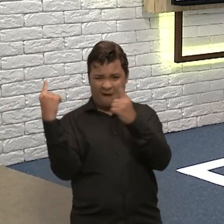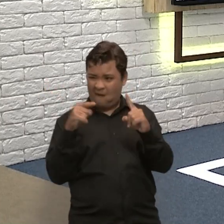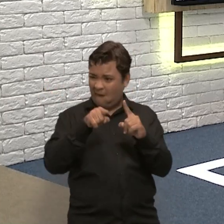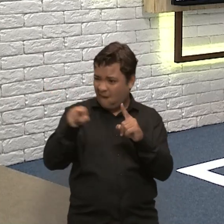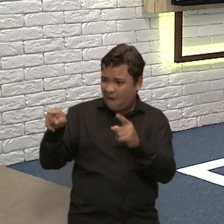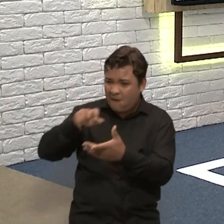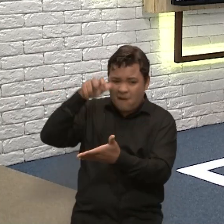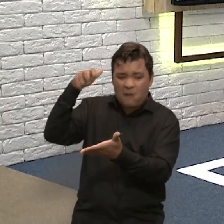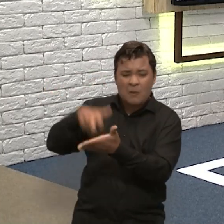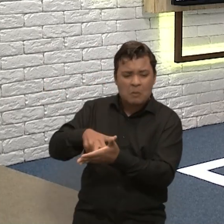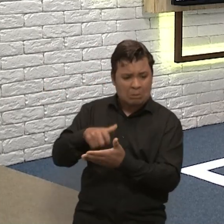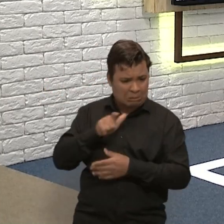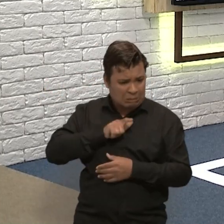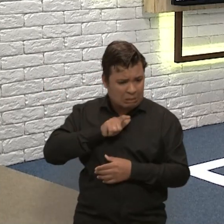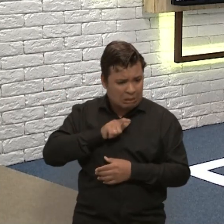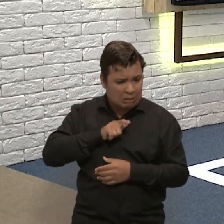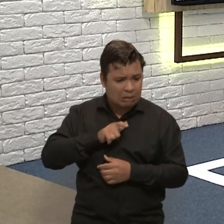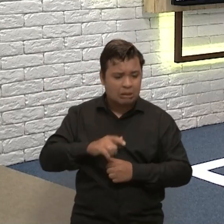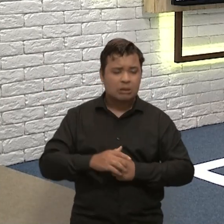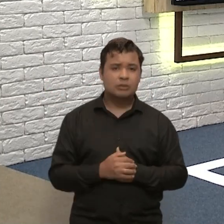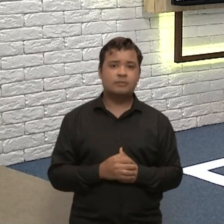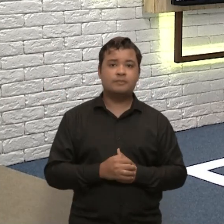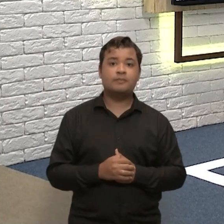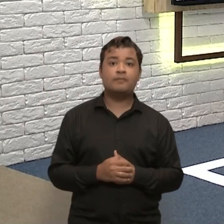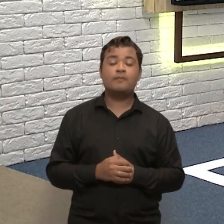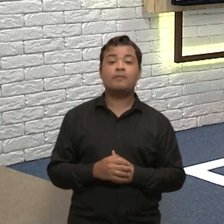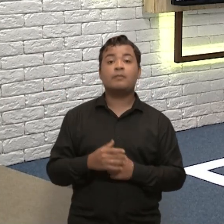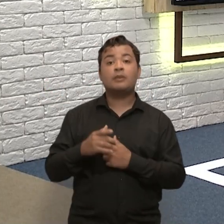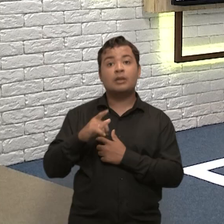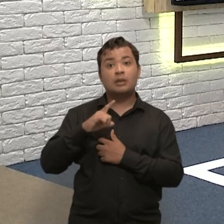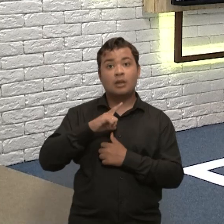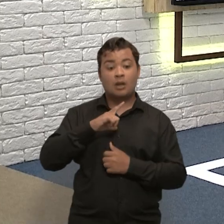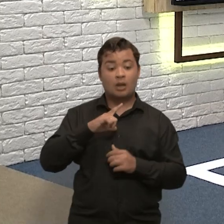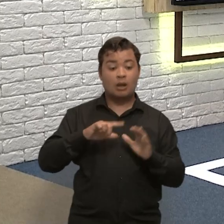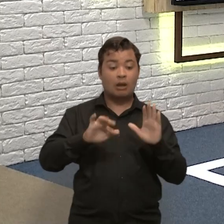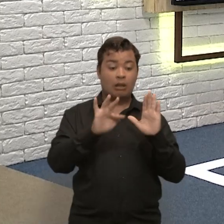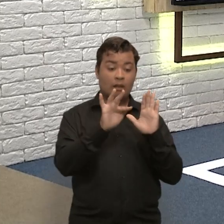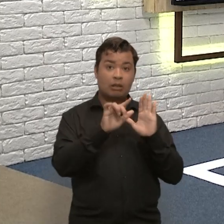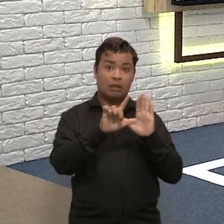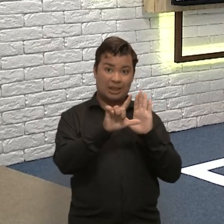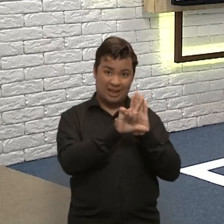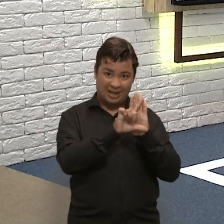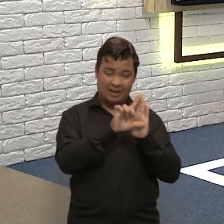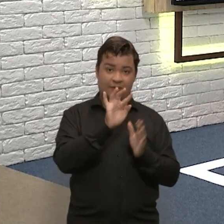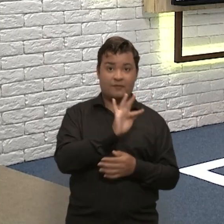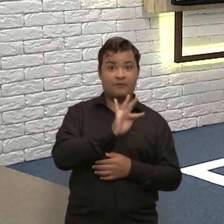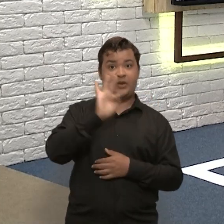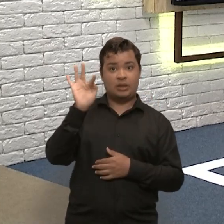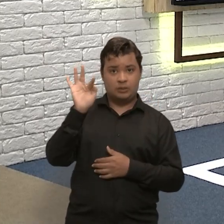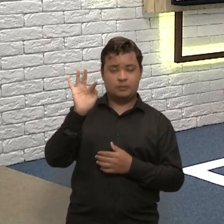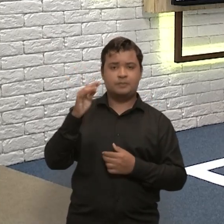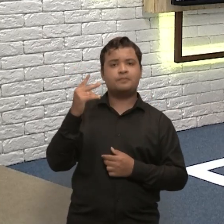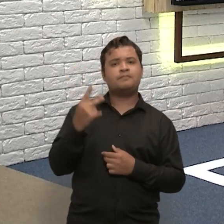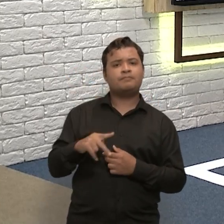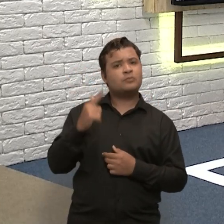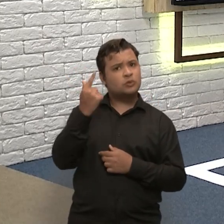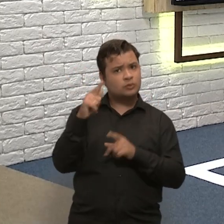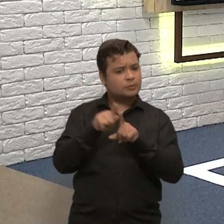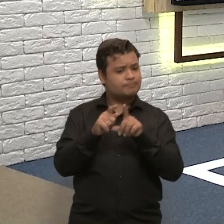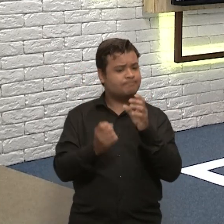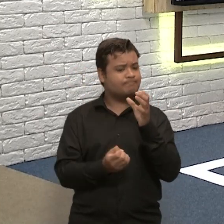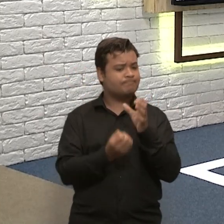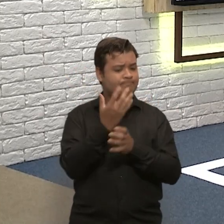Olha, nós já temos, né, uma lei federal e aqui em Goiânia nós criamos também...